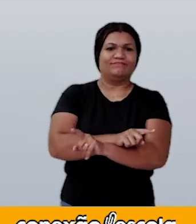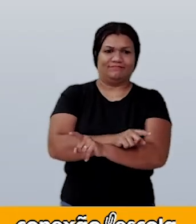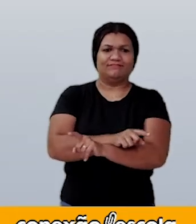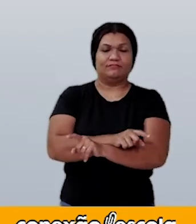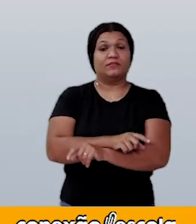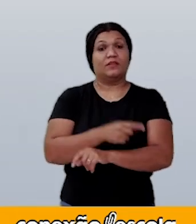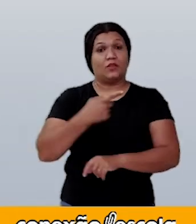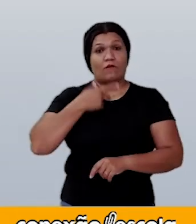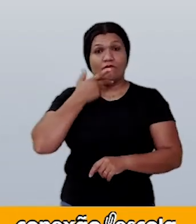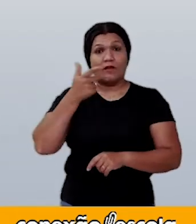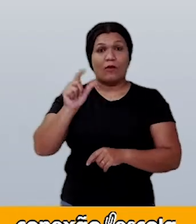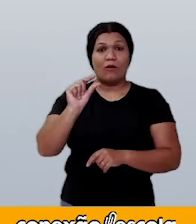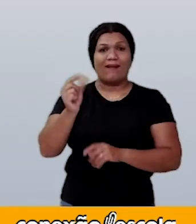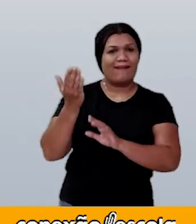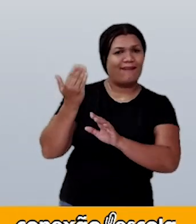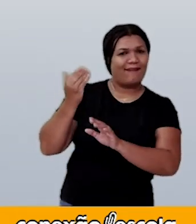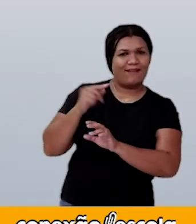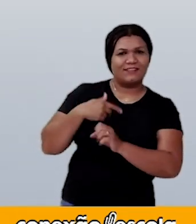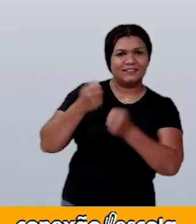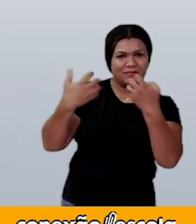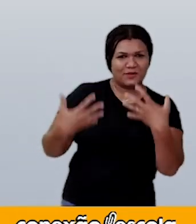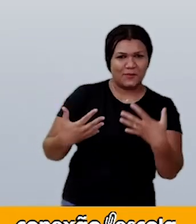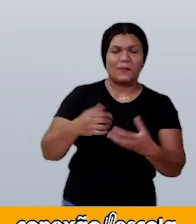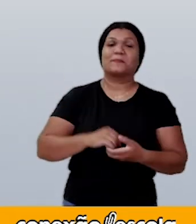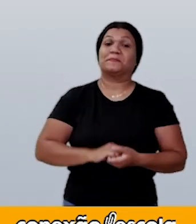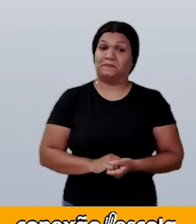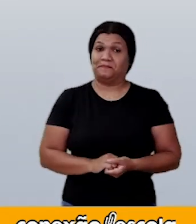nós mencionamos agora há pouco.